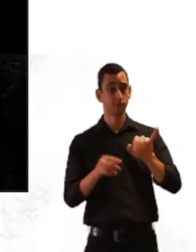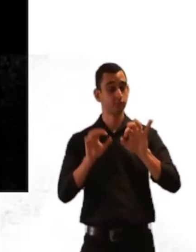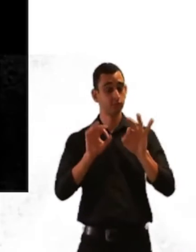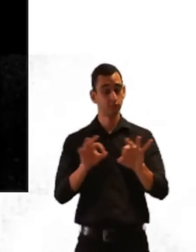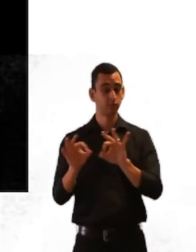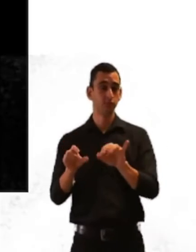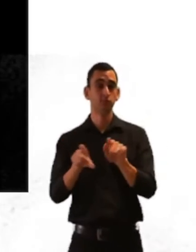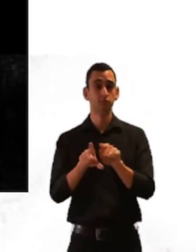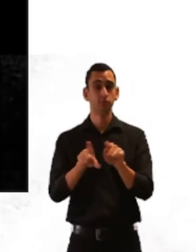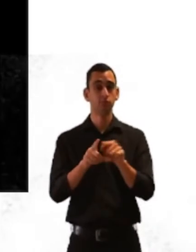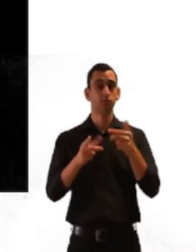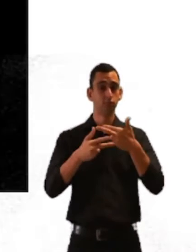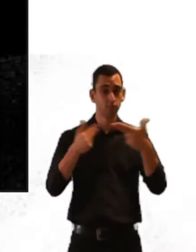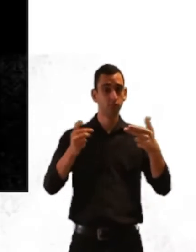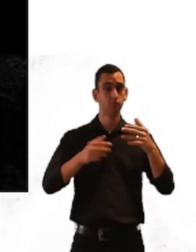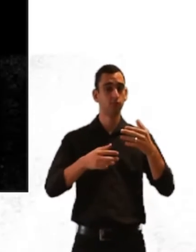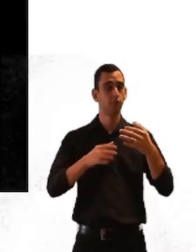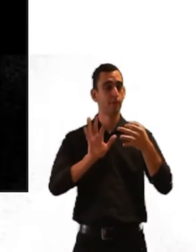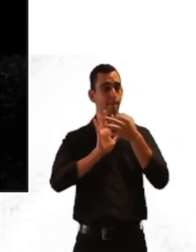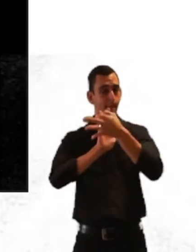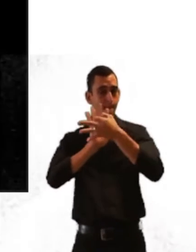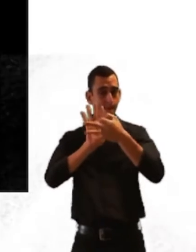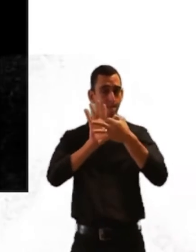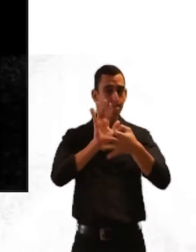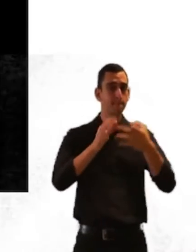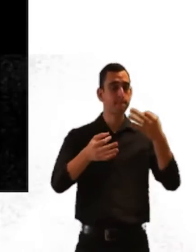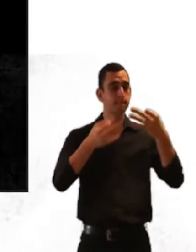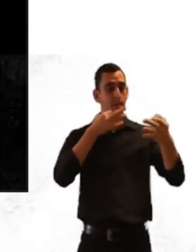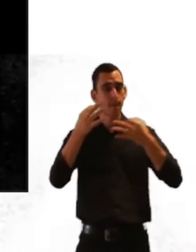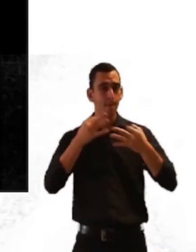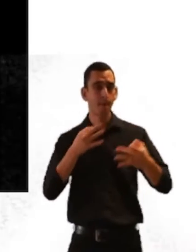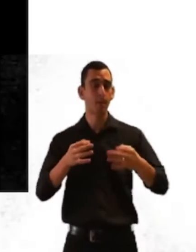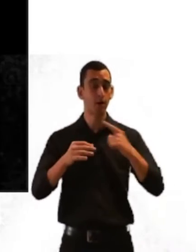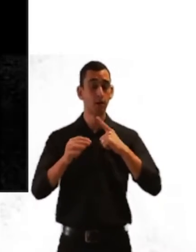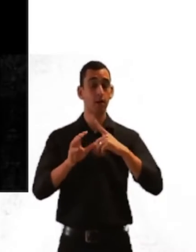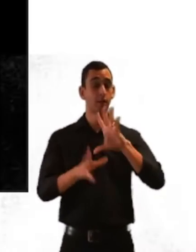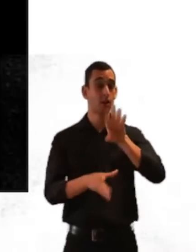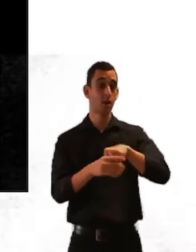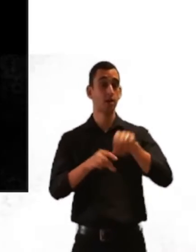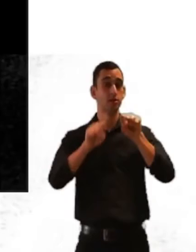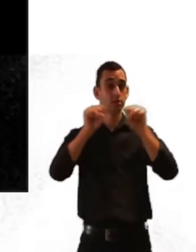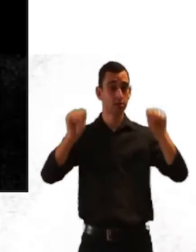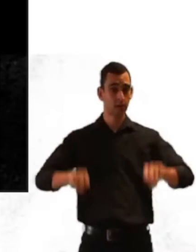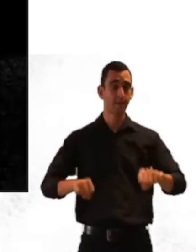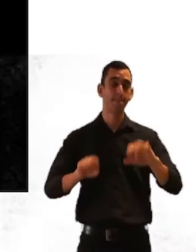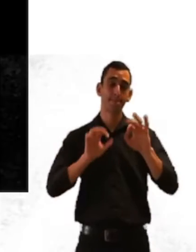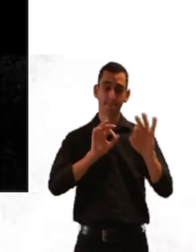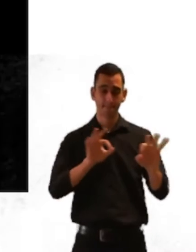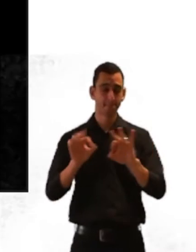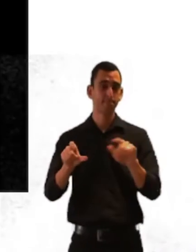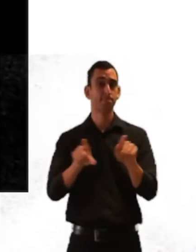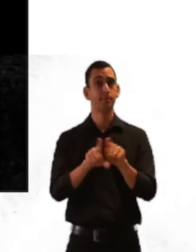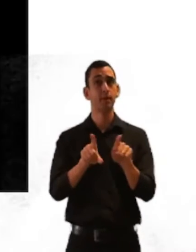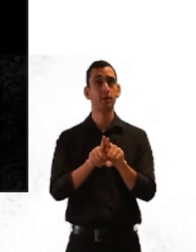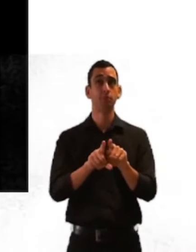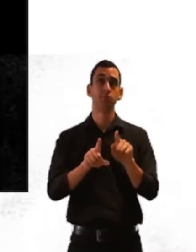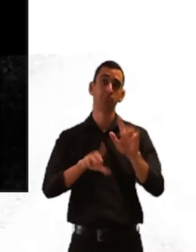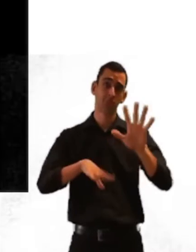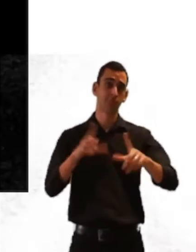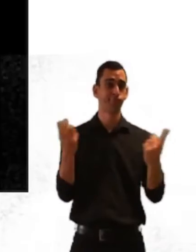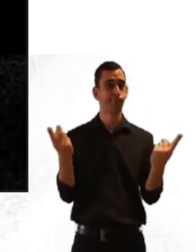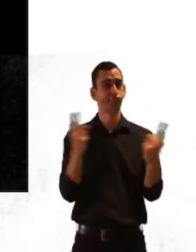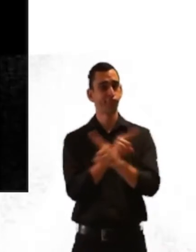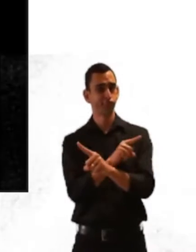esses vieses, né? Isso realmente não pode ser admitido no sistema, porque a gente tem um sistema em contraditório. Então, esses